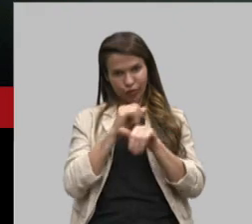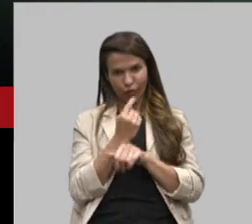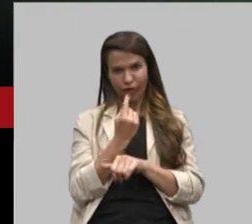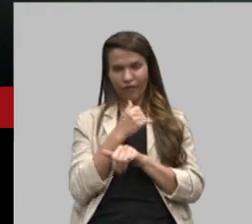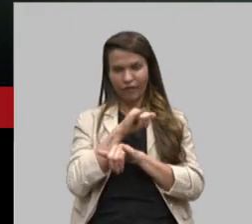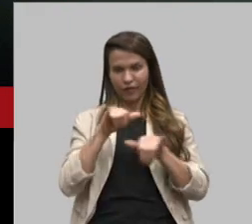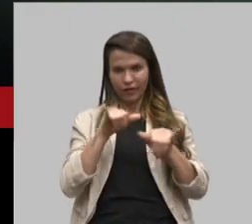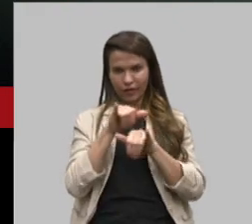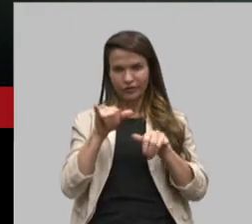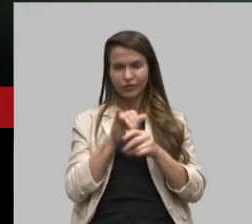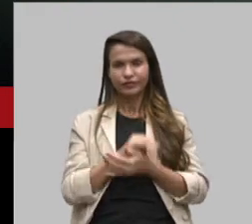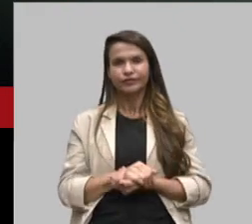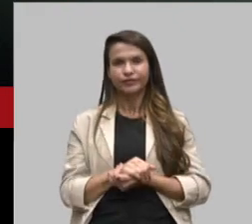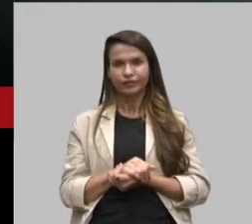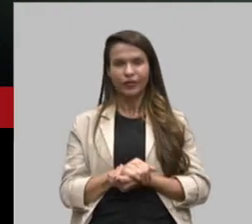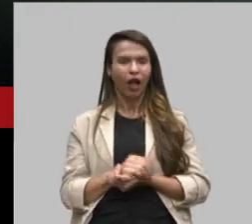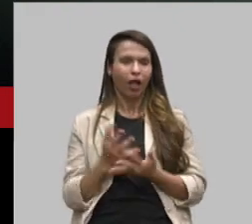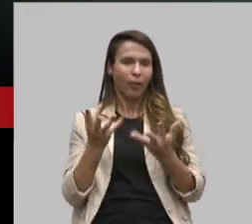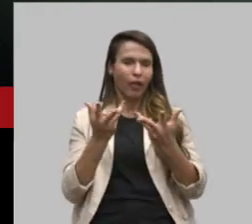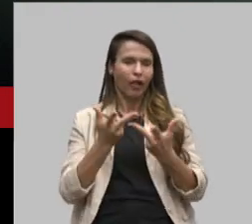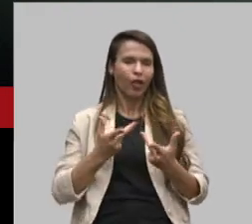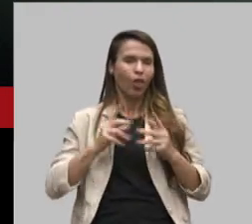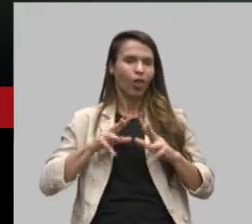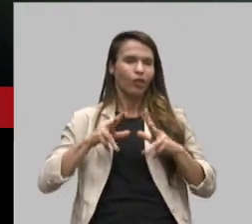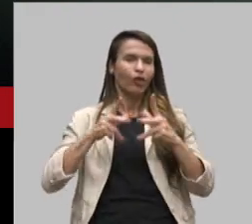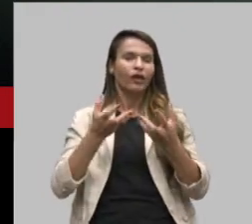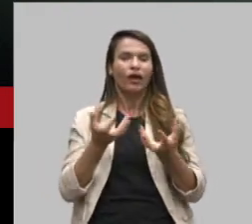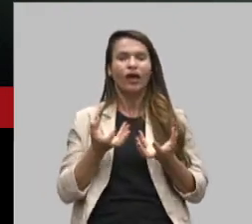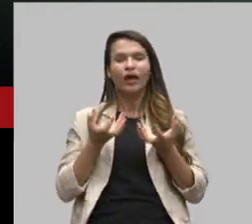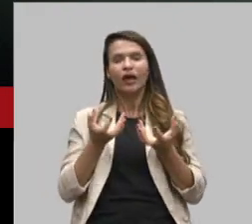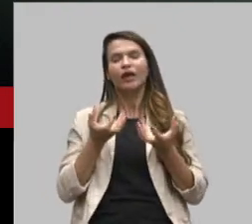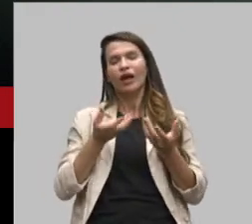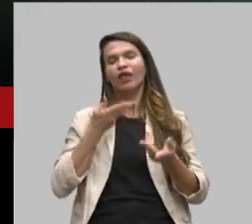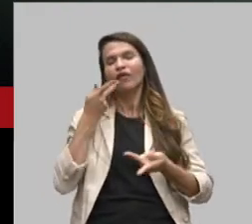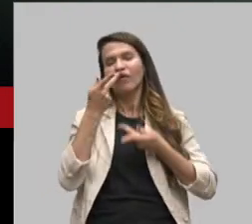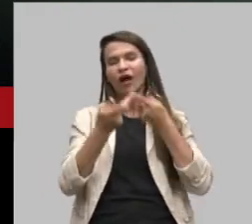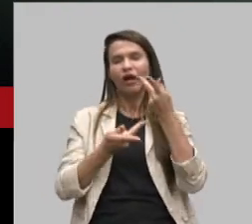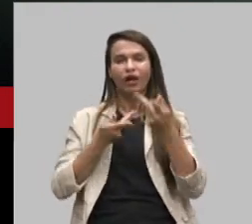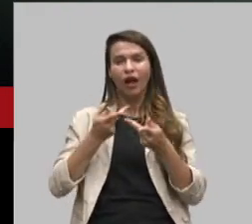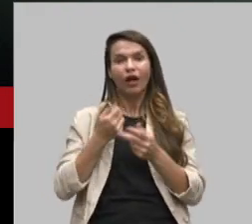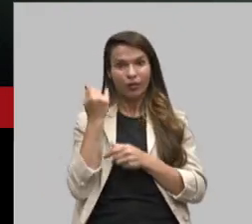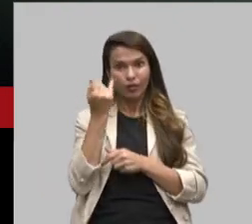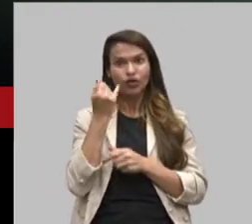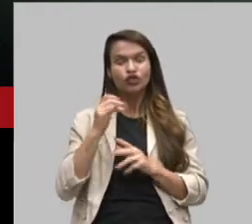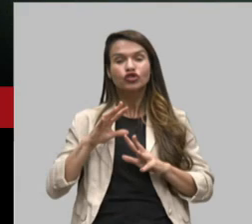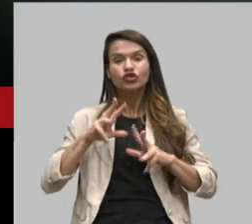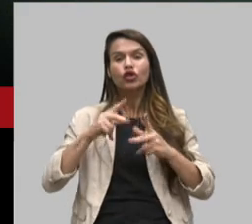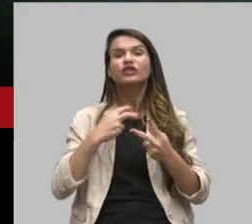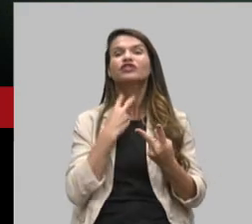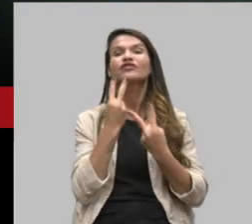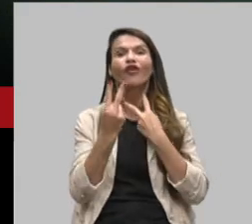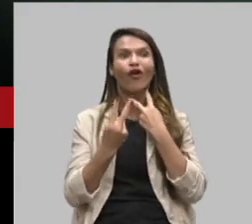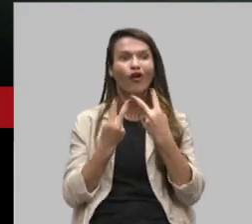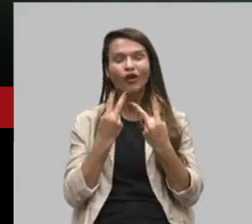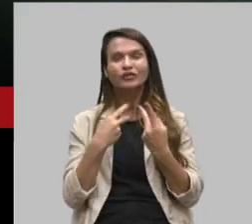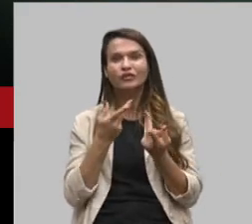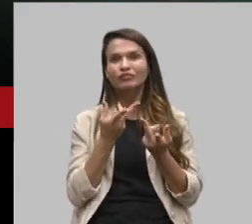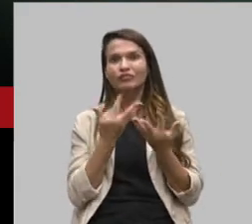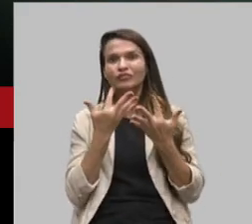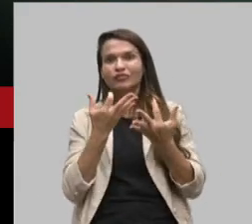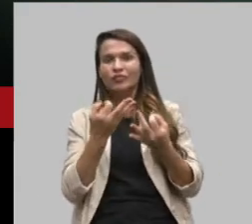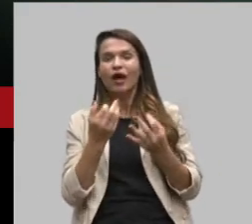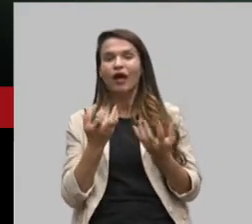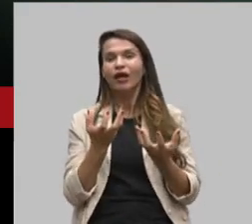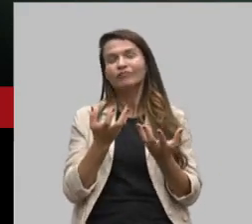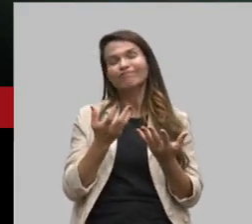é é magnífico né todo mundo querendo falar e é muito importante que todas as vozes sejam escutadas mas a gente querendo ou não tem